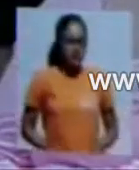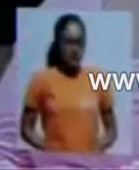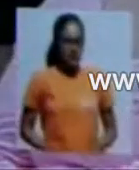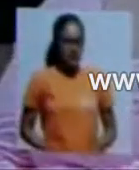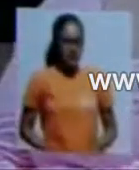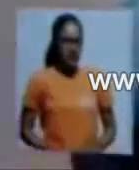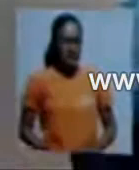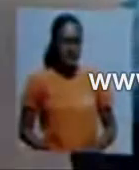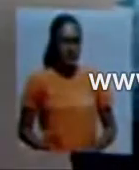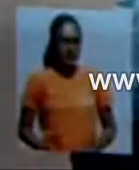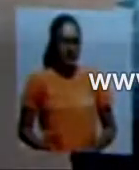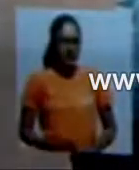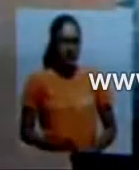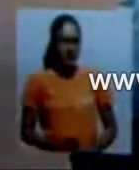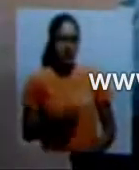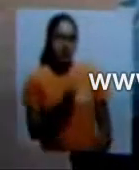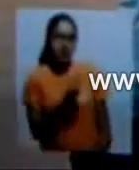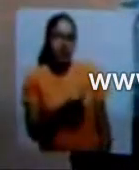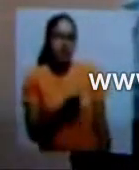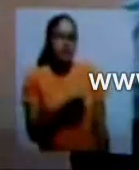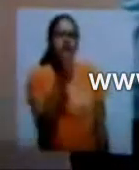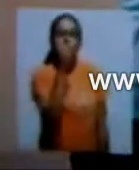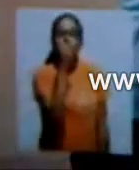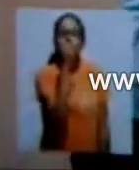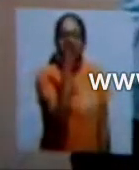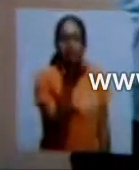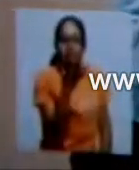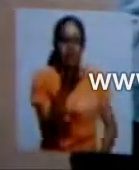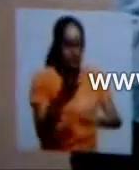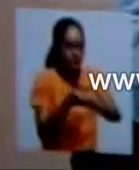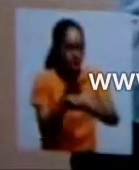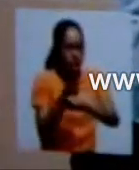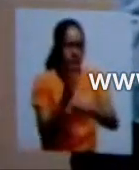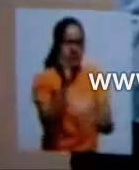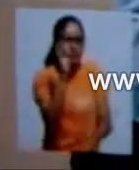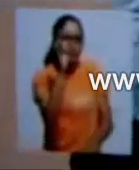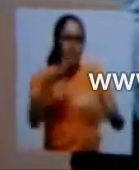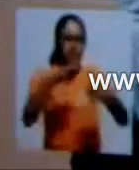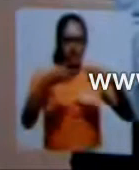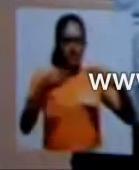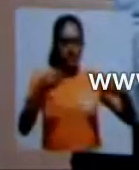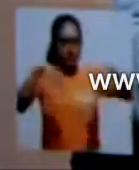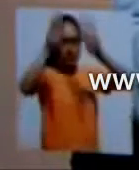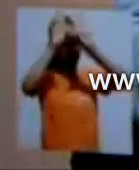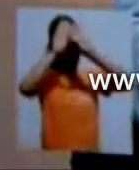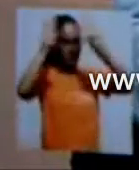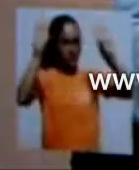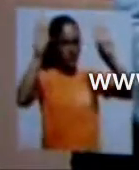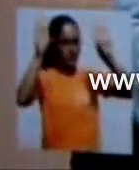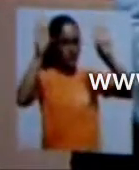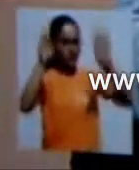Aproveita essa vida para buscar as coisas do alto. Que coisas são